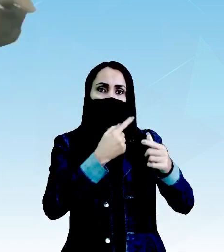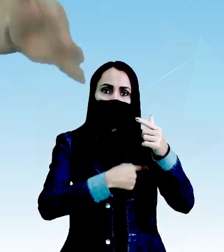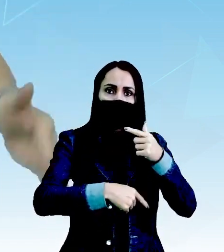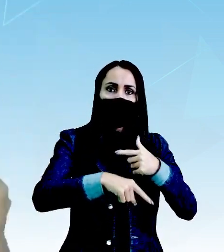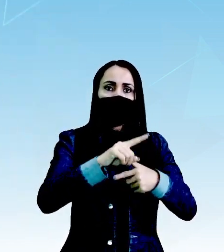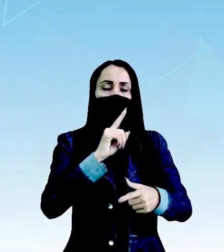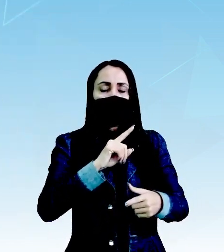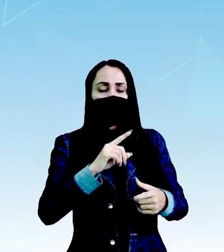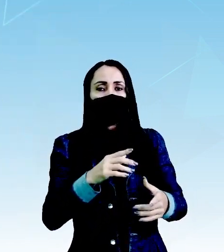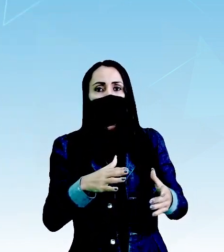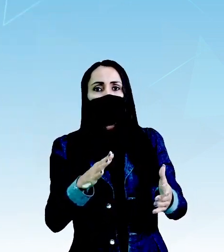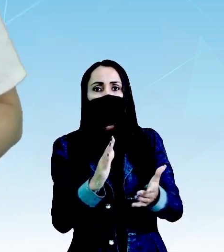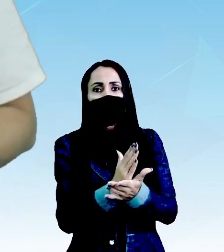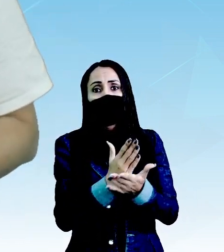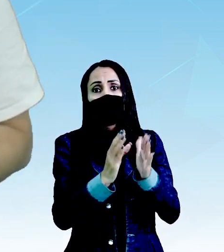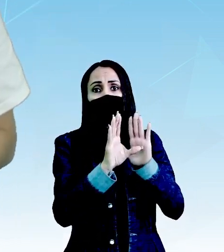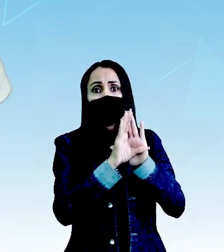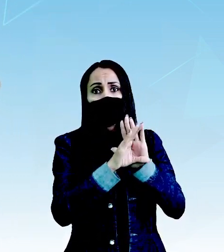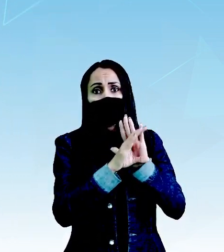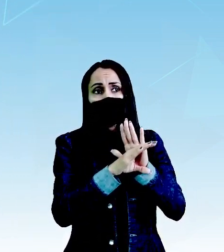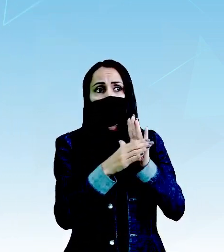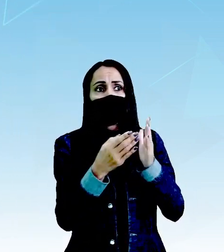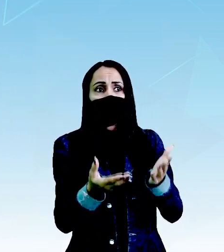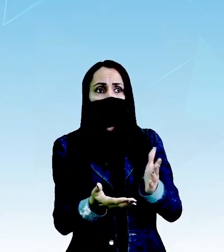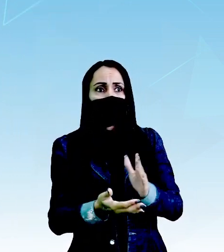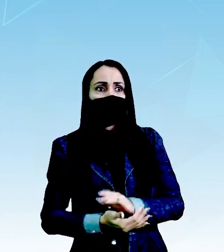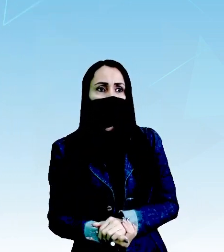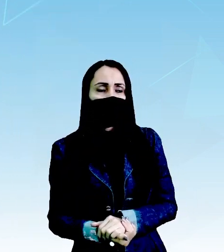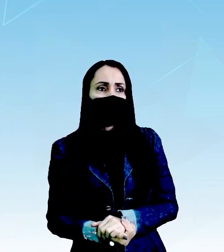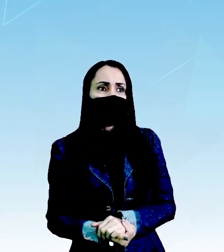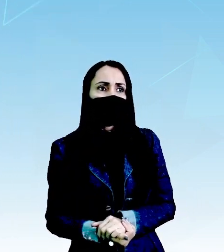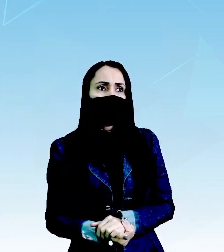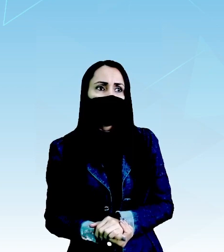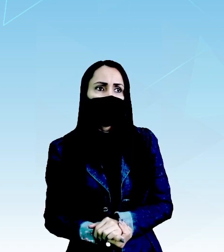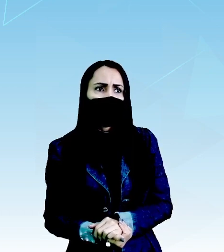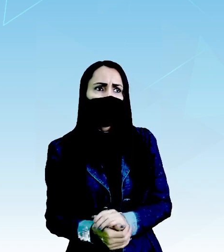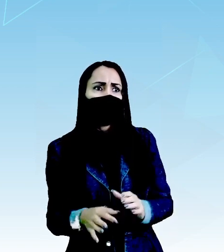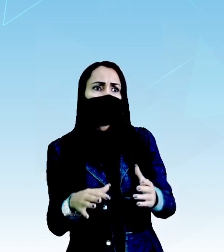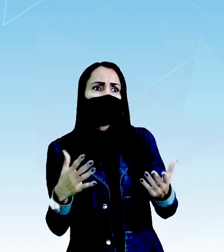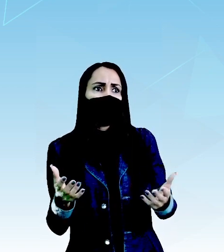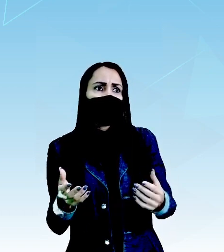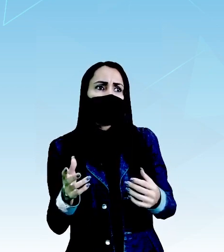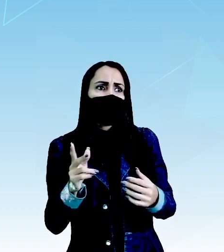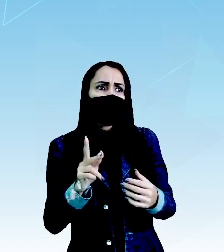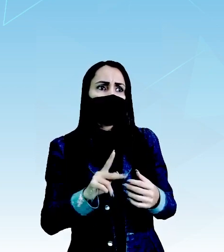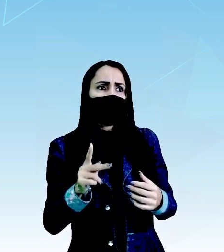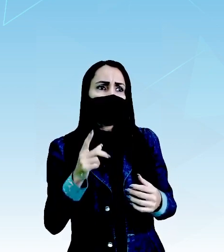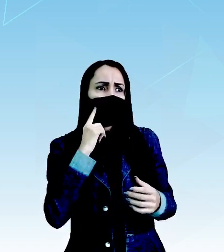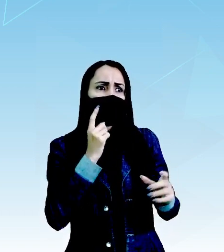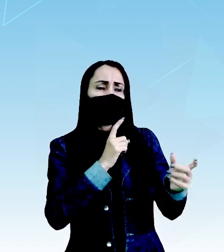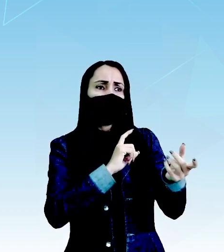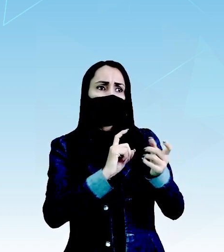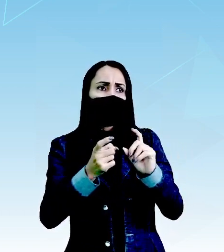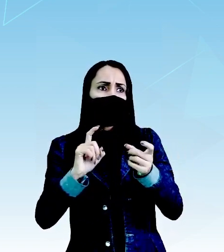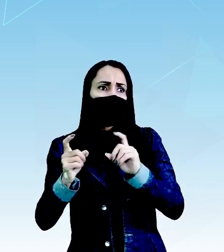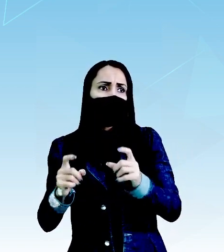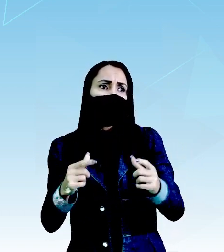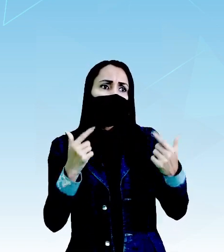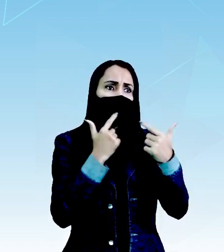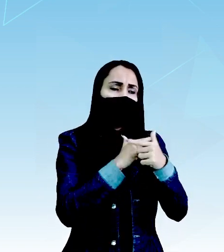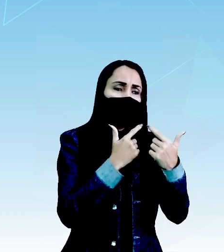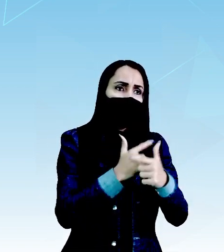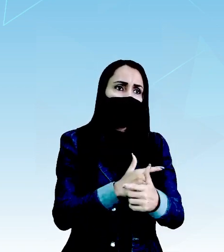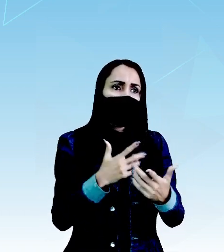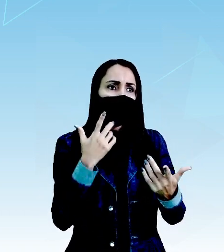certos conceitos e preconceitos. Então vejam só, por hoje nós debatemos um pouco sobre o riso, o humor,